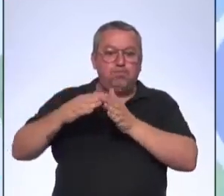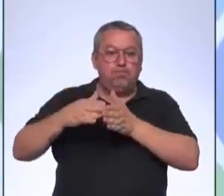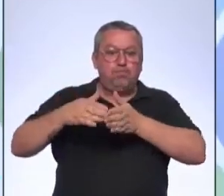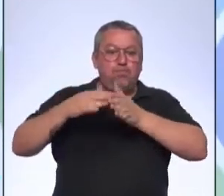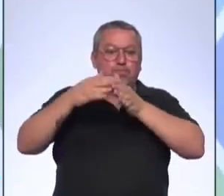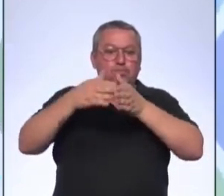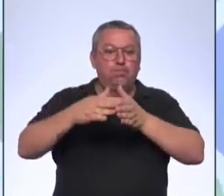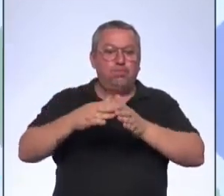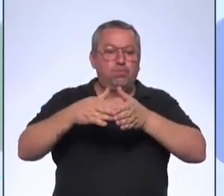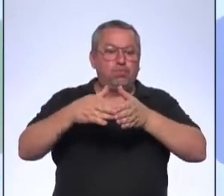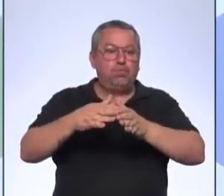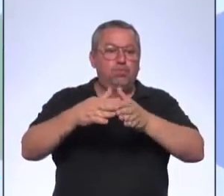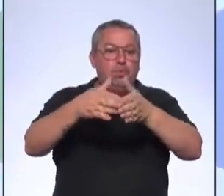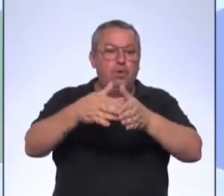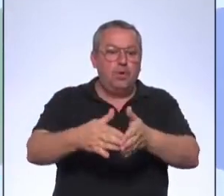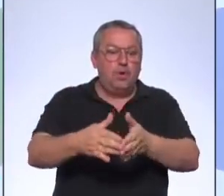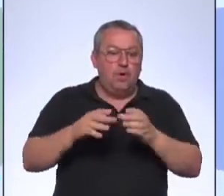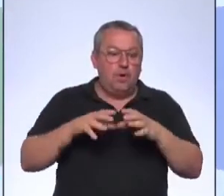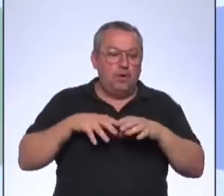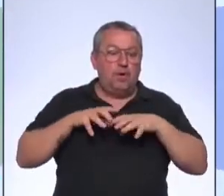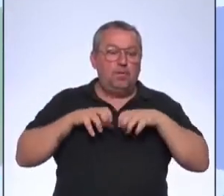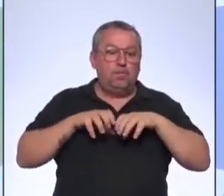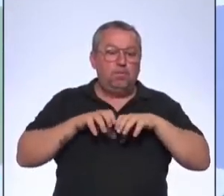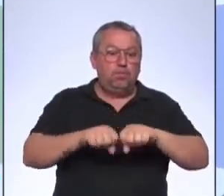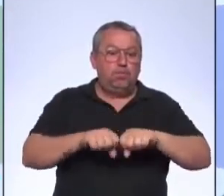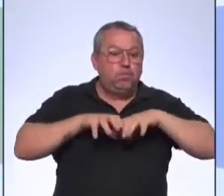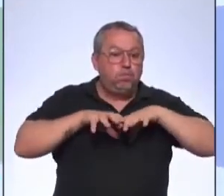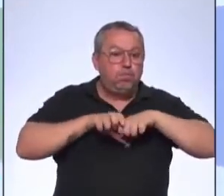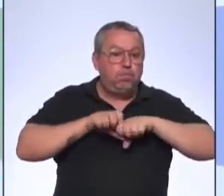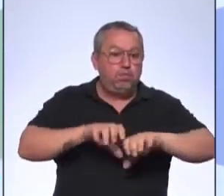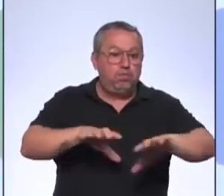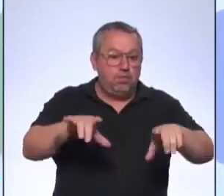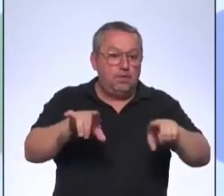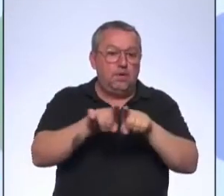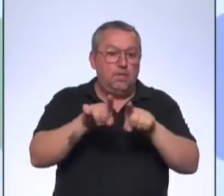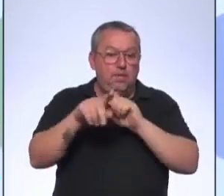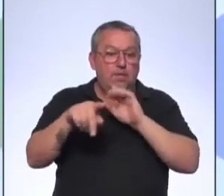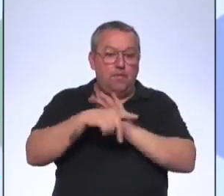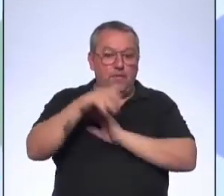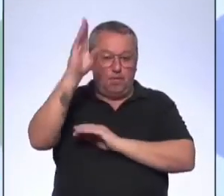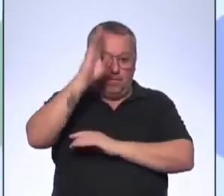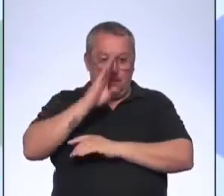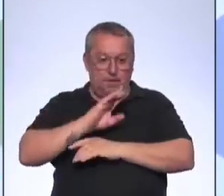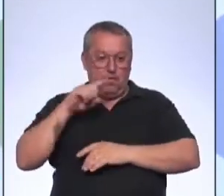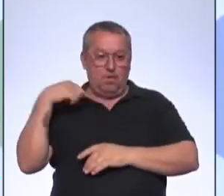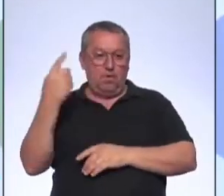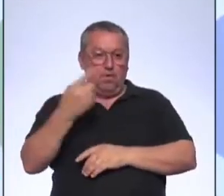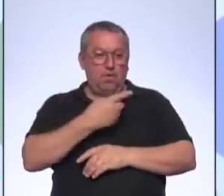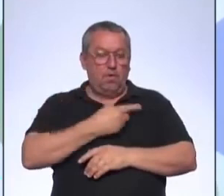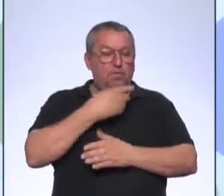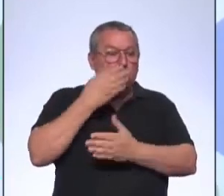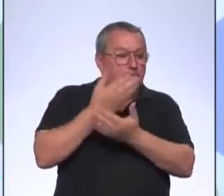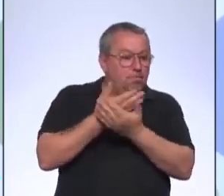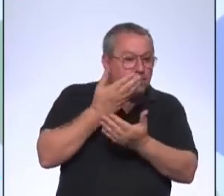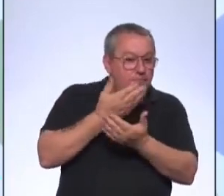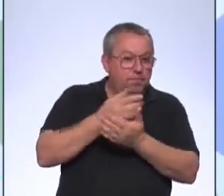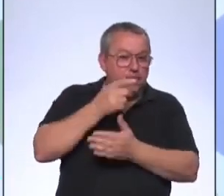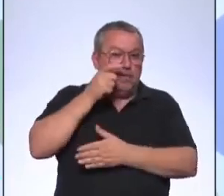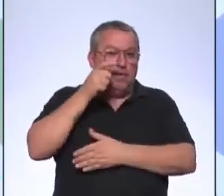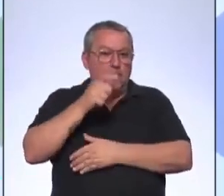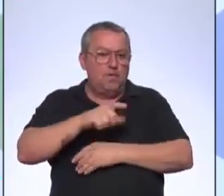que colonizou o Brasil. Geralmente esses povos, quando nós estudamos ou vemos